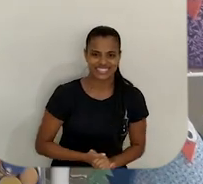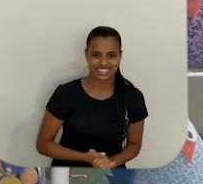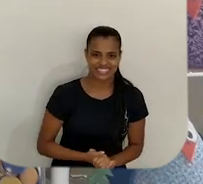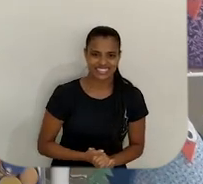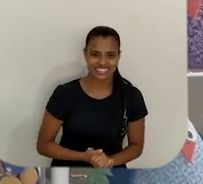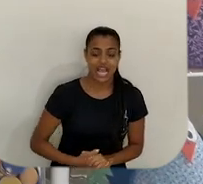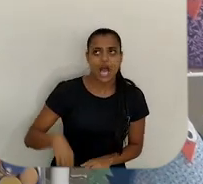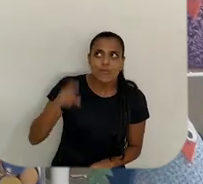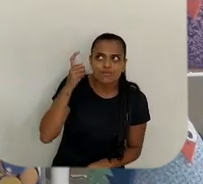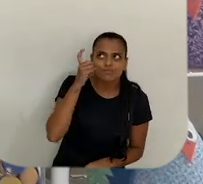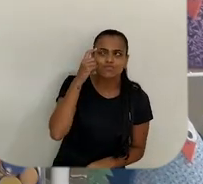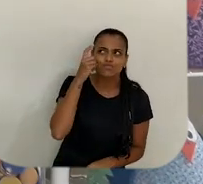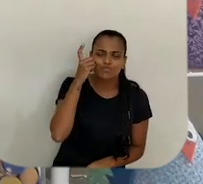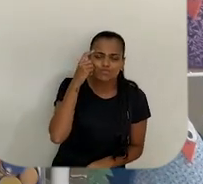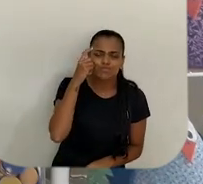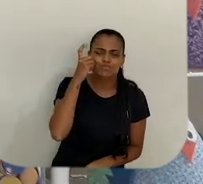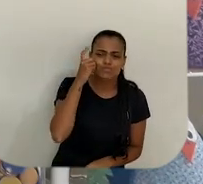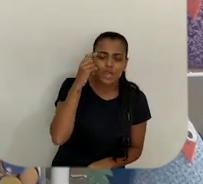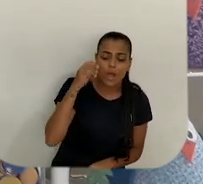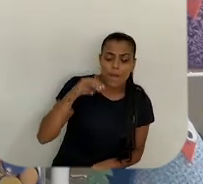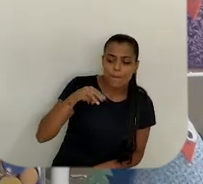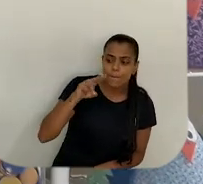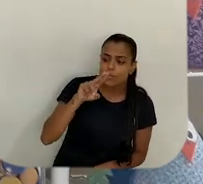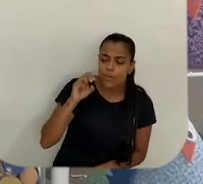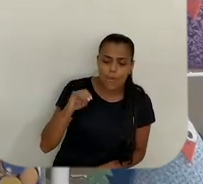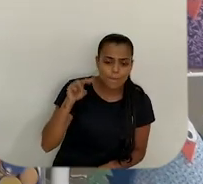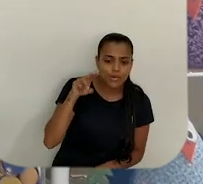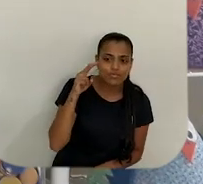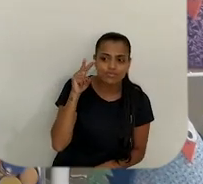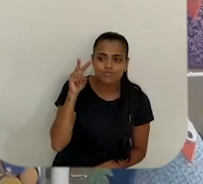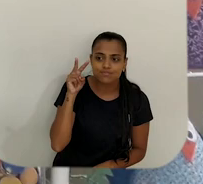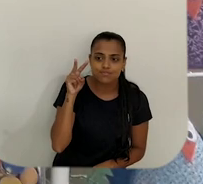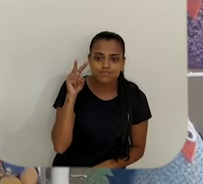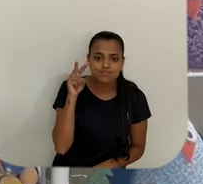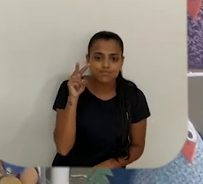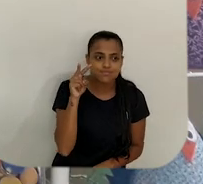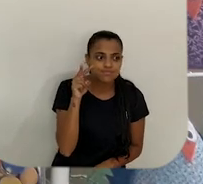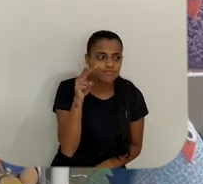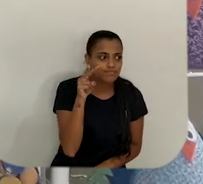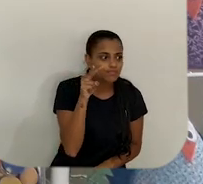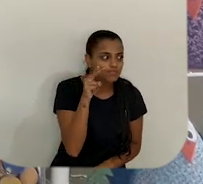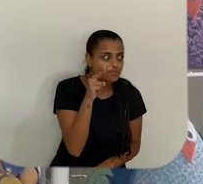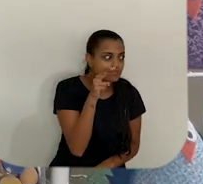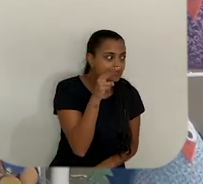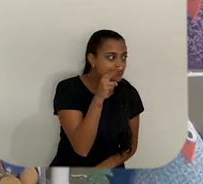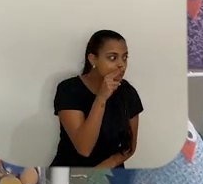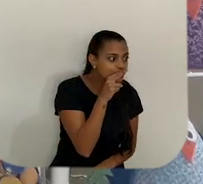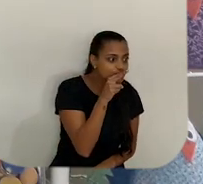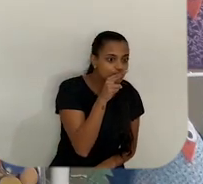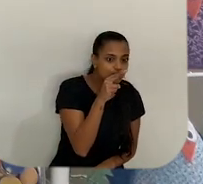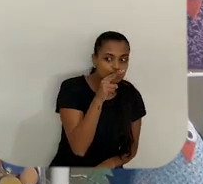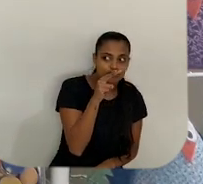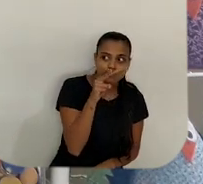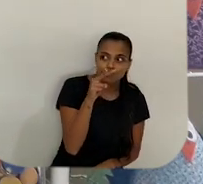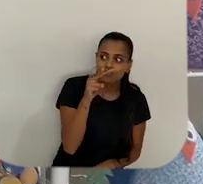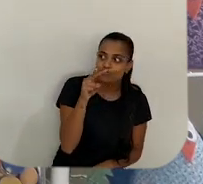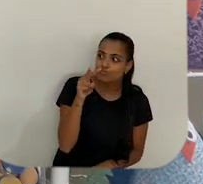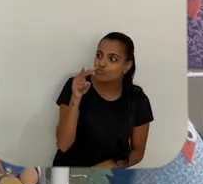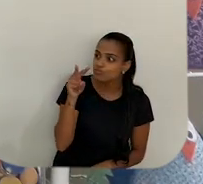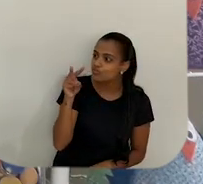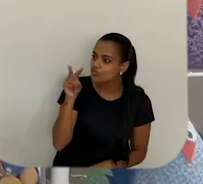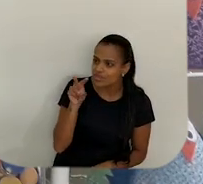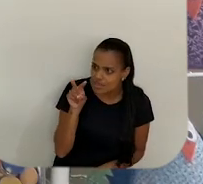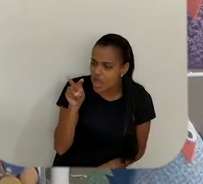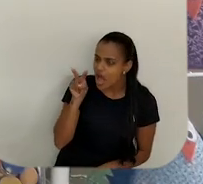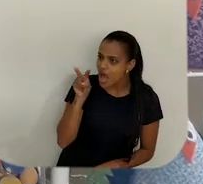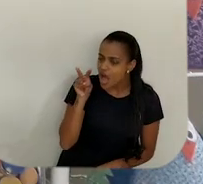sua família e pensando assim um olhou a sua volta na sala